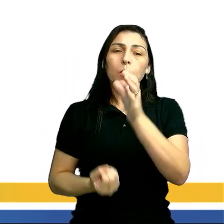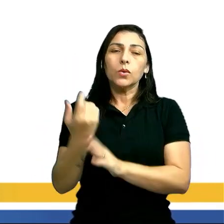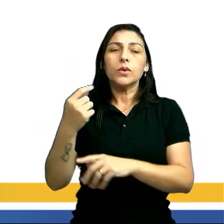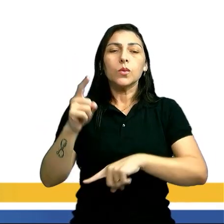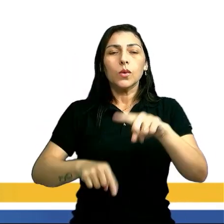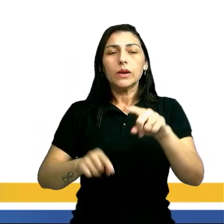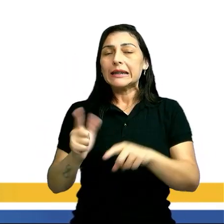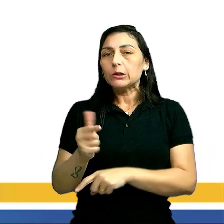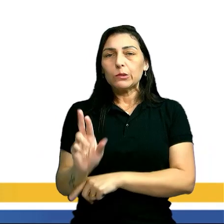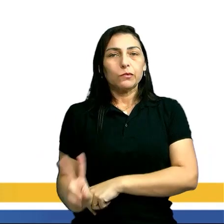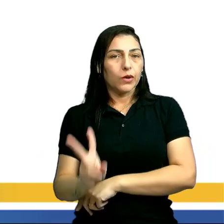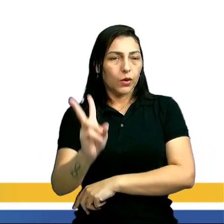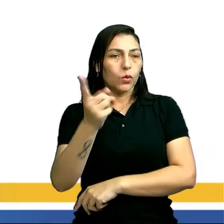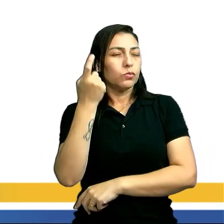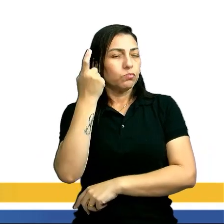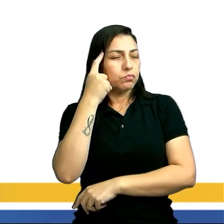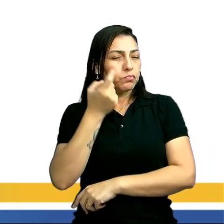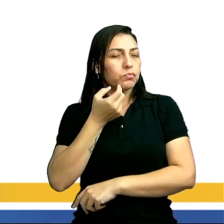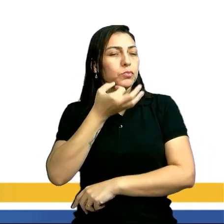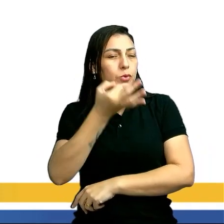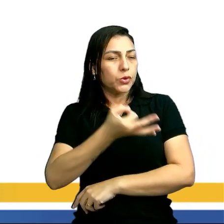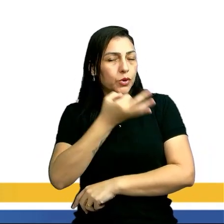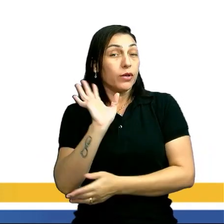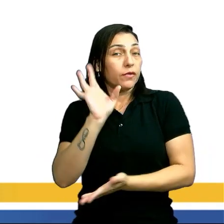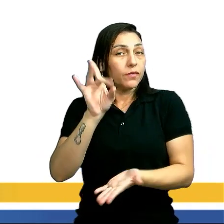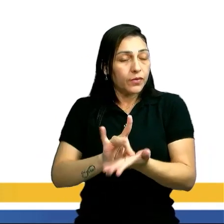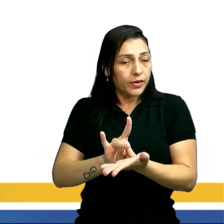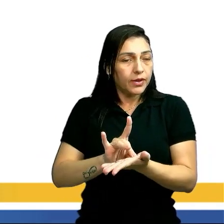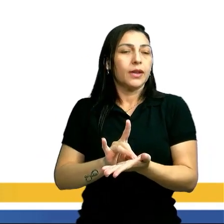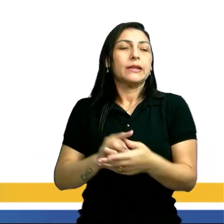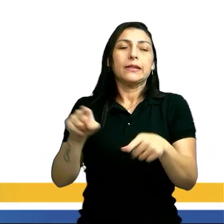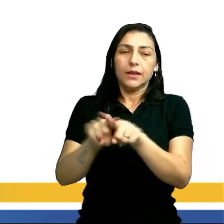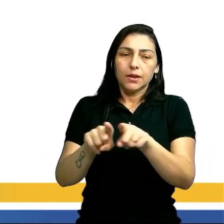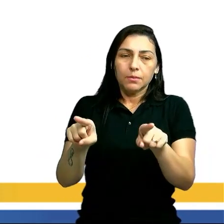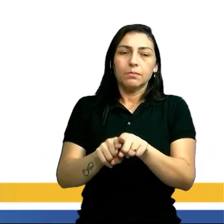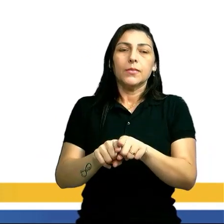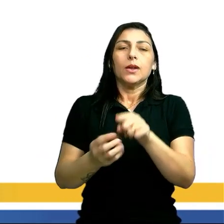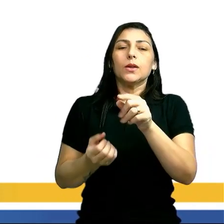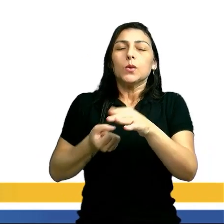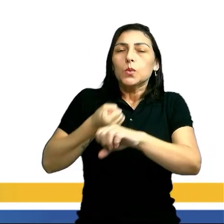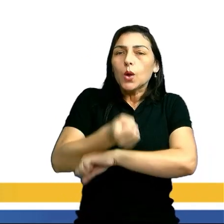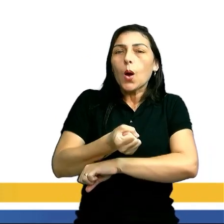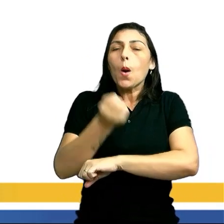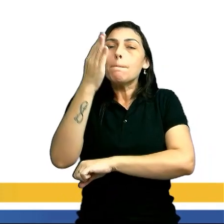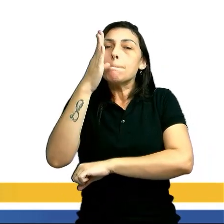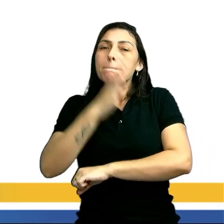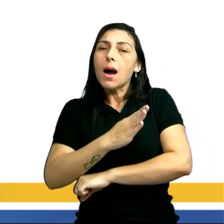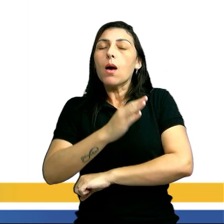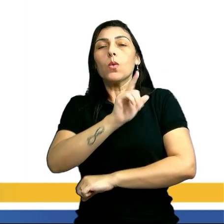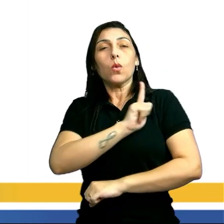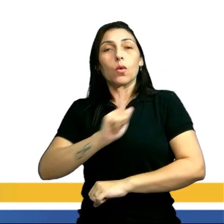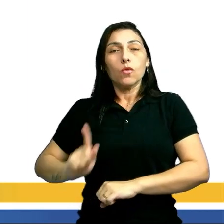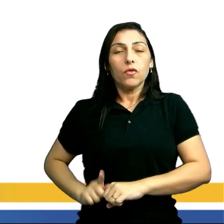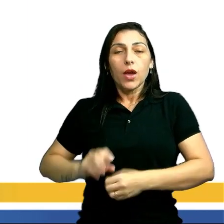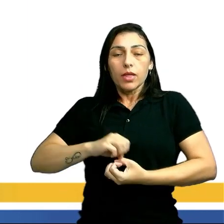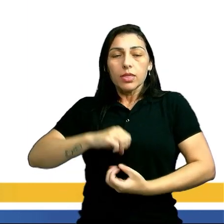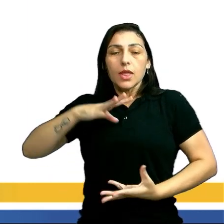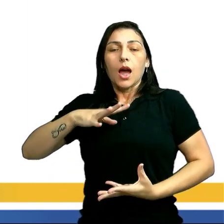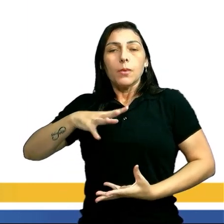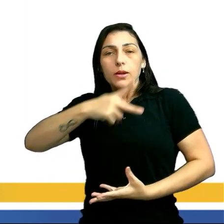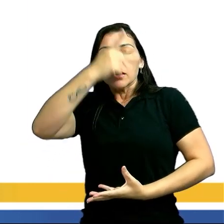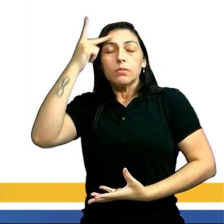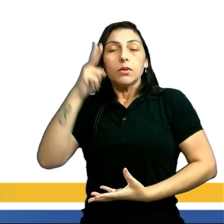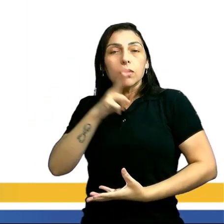produzem coisas sem valor do ponto de vista da verdade. Eles também introduzem o mau governo na alma dos